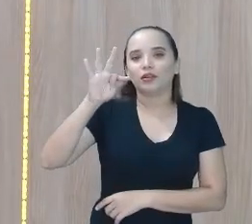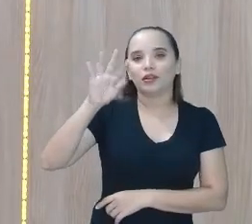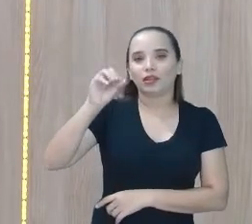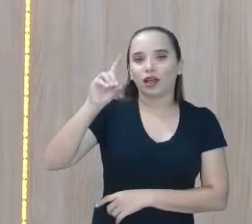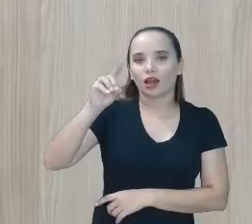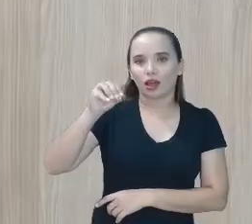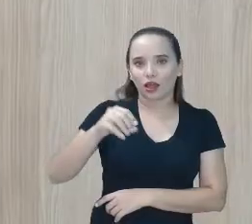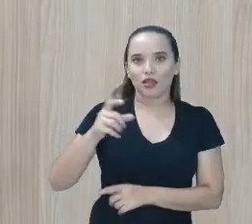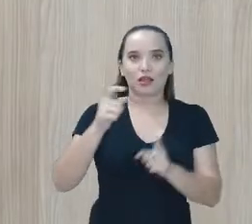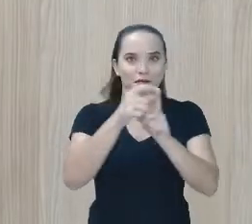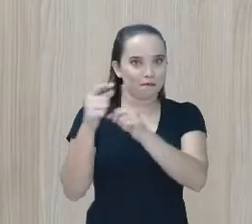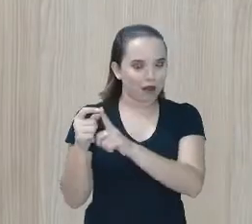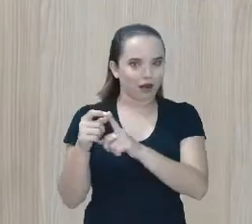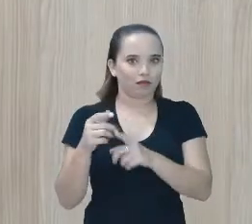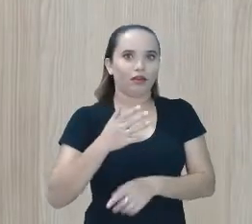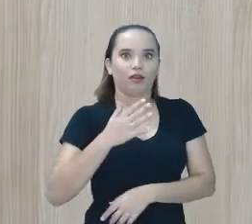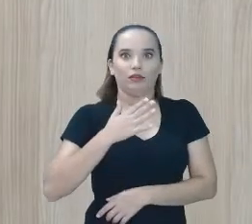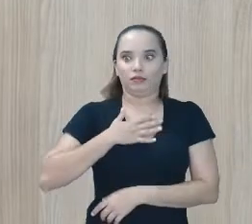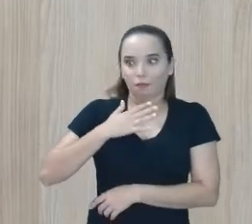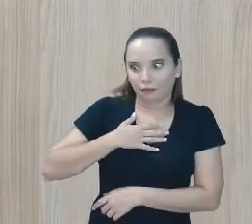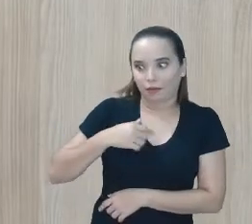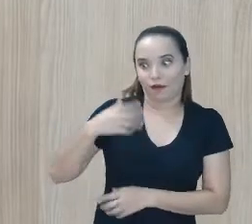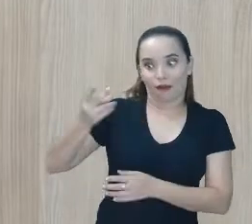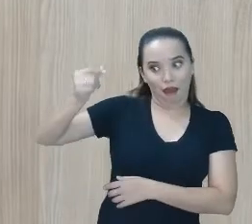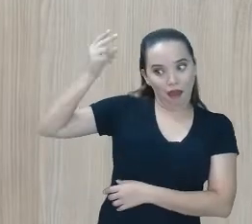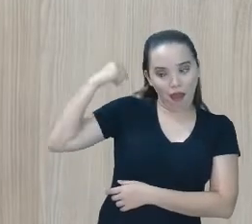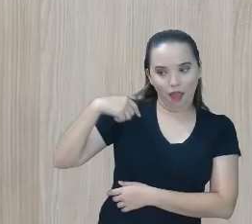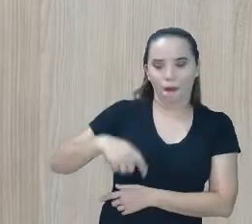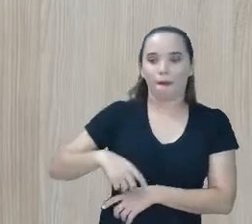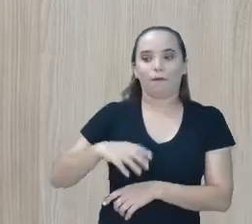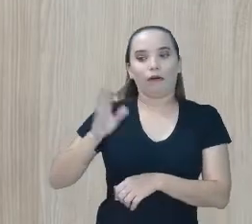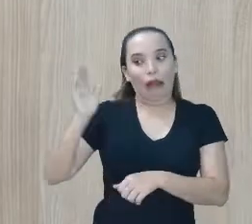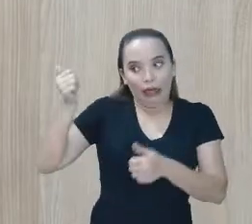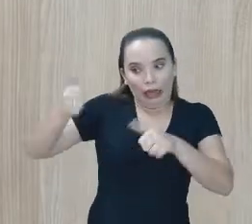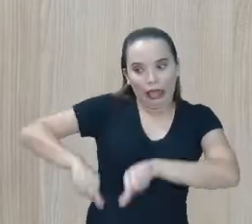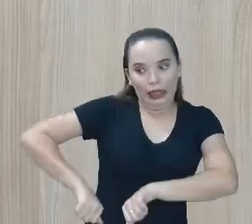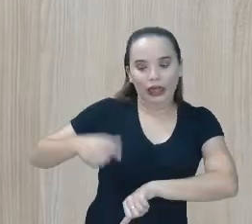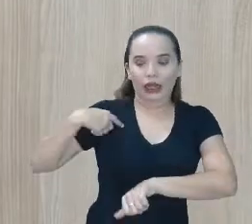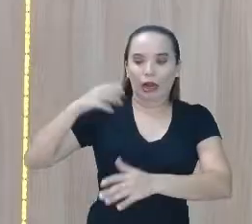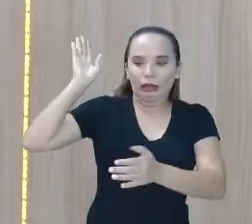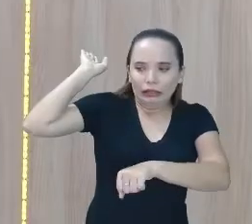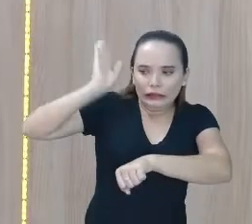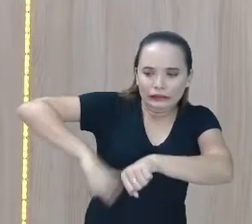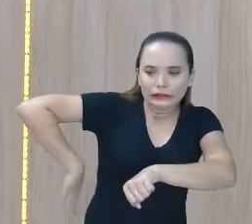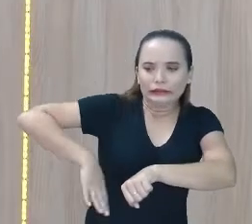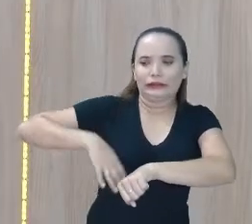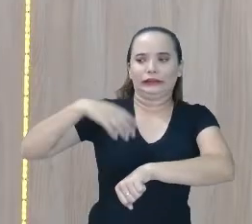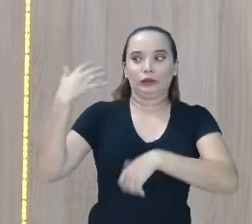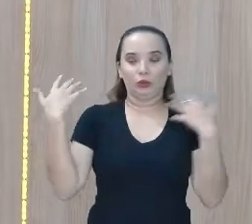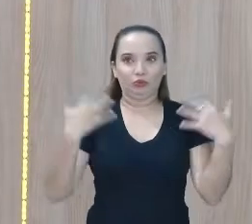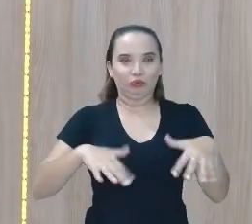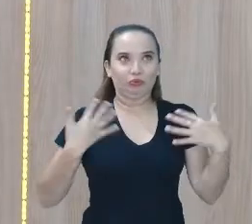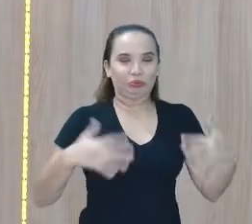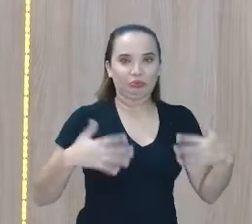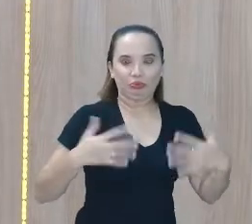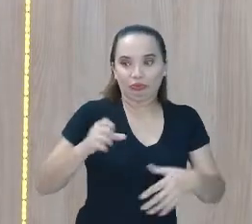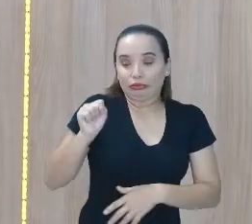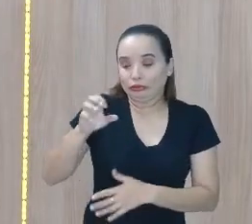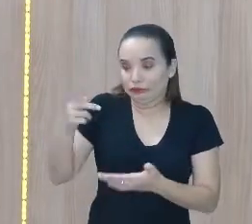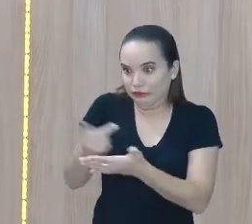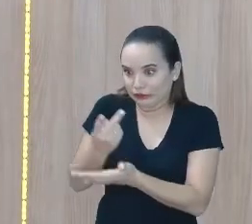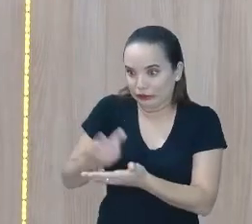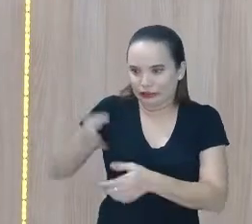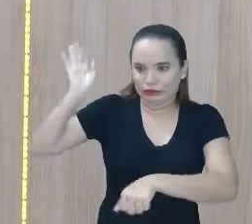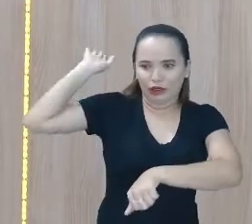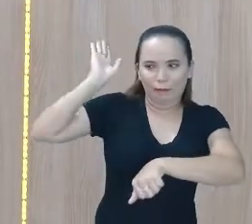no meu tempo era mais pesado, levava bolo se não acertasse. E era, na minha época não tinha não, não tinha